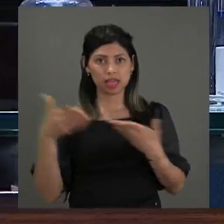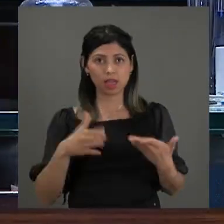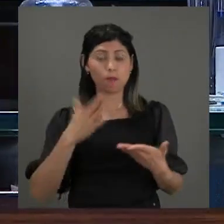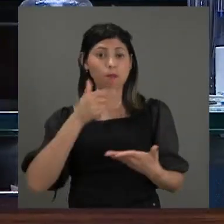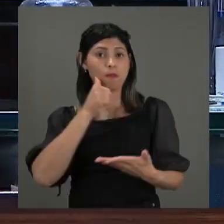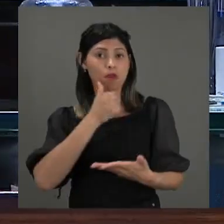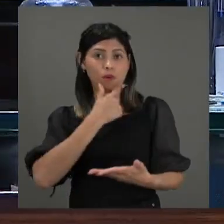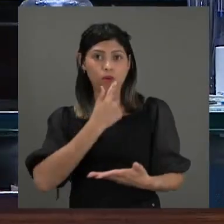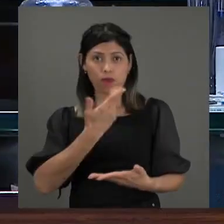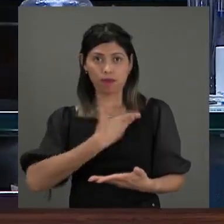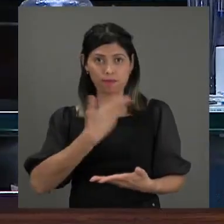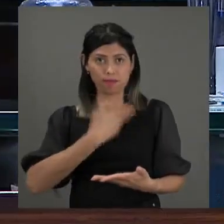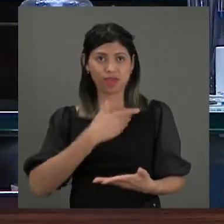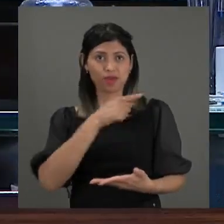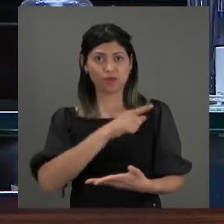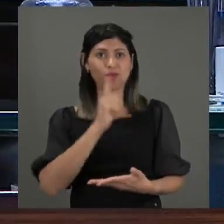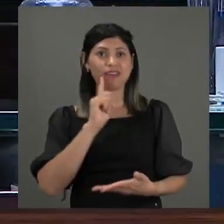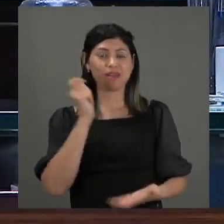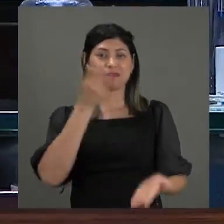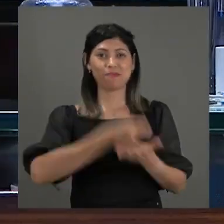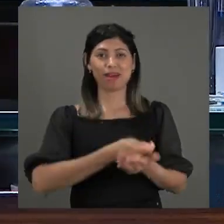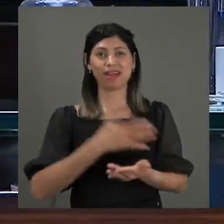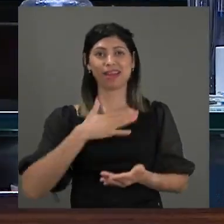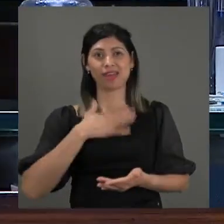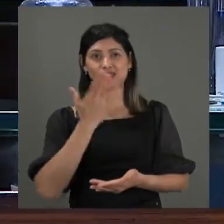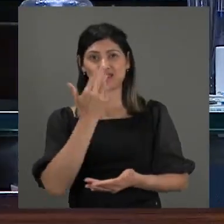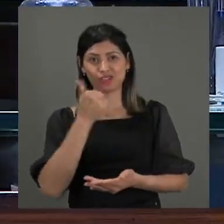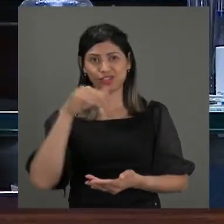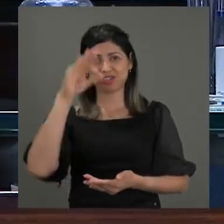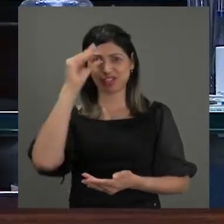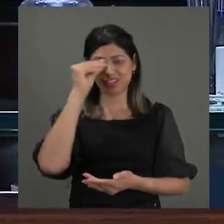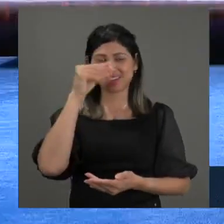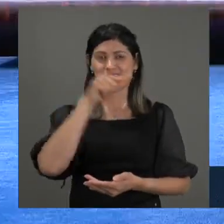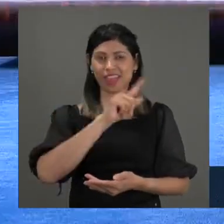as paga, para ficar bem claro. Senador, e do bolso dele, não é do